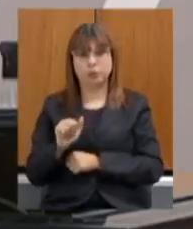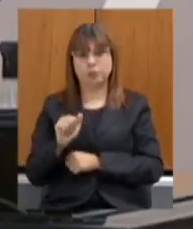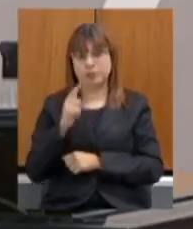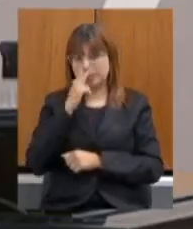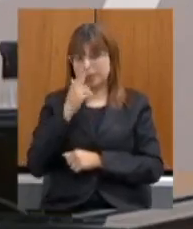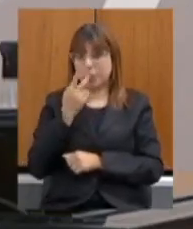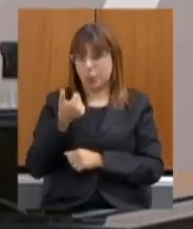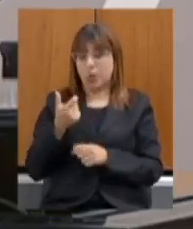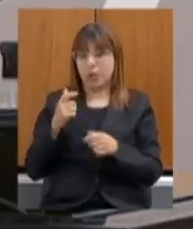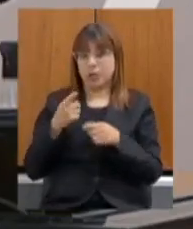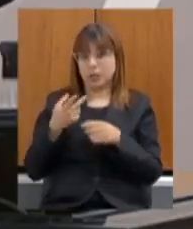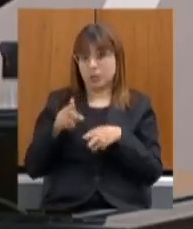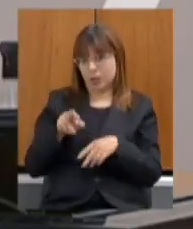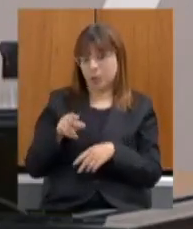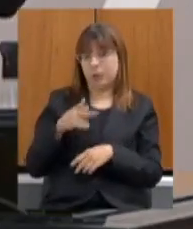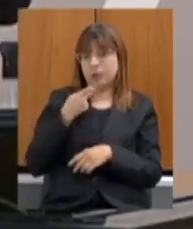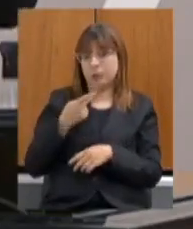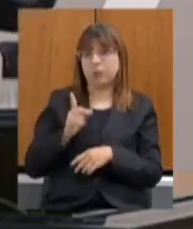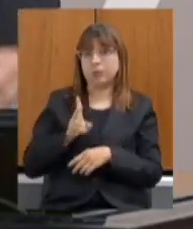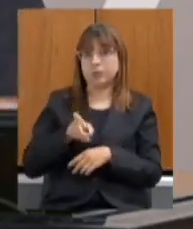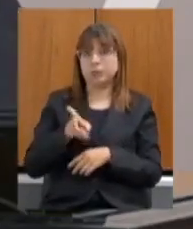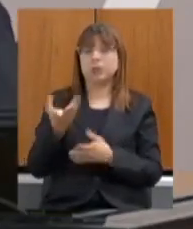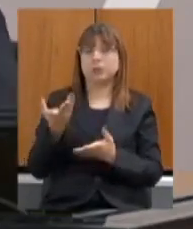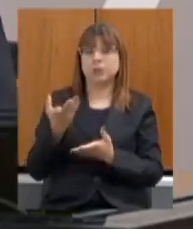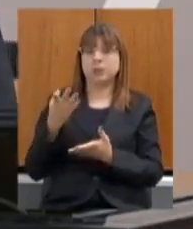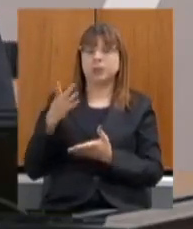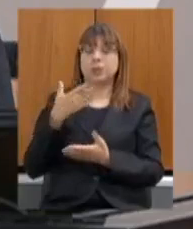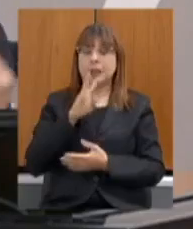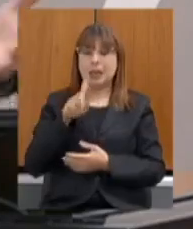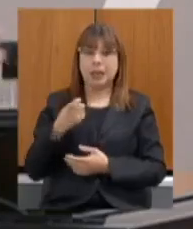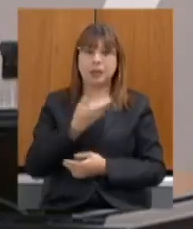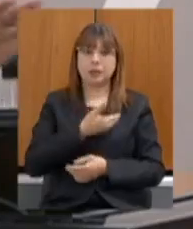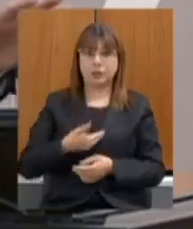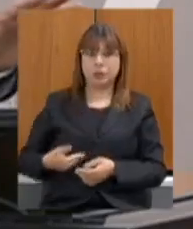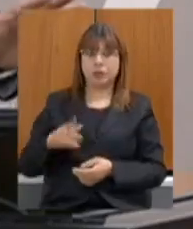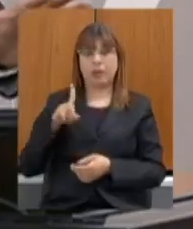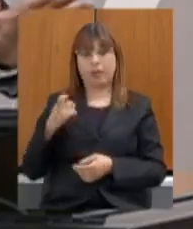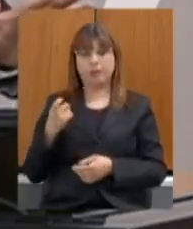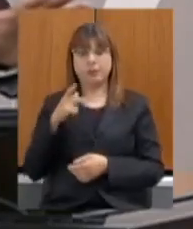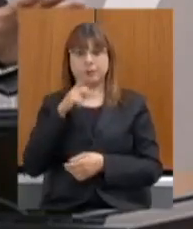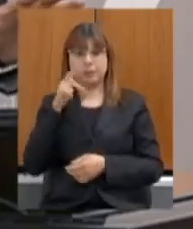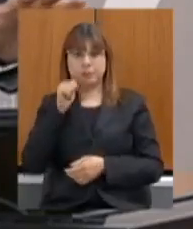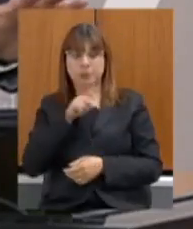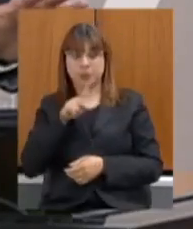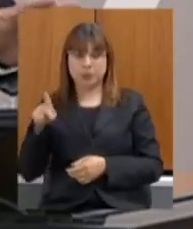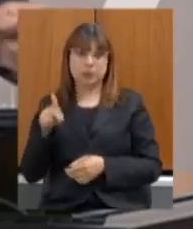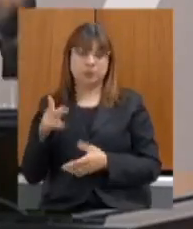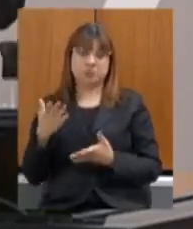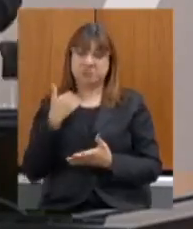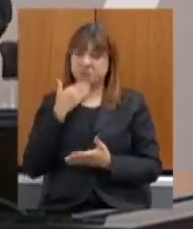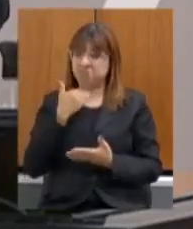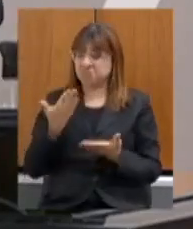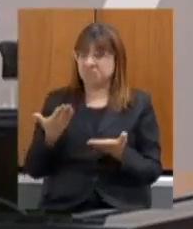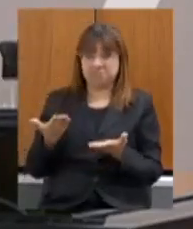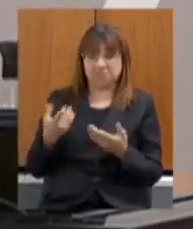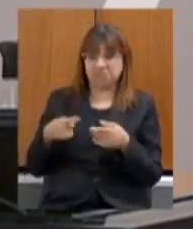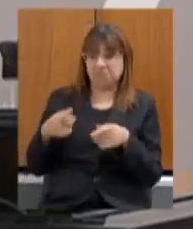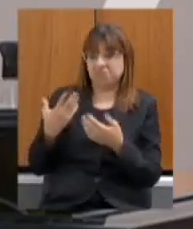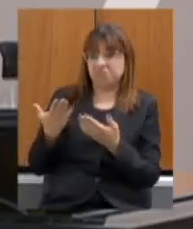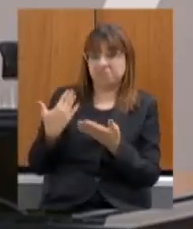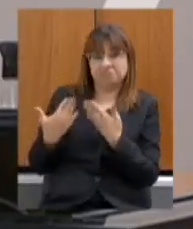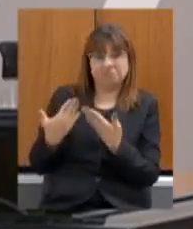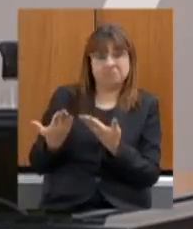se gabava inclusive dessa relação que tinha com a antiga presidente, de nada adiantou essa relação. Minas vive hoje